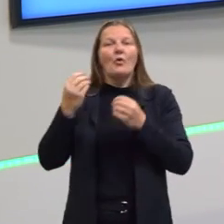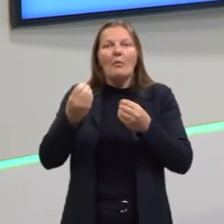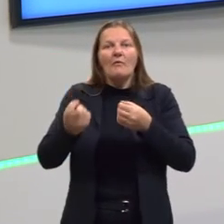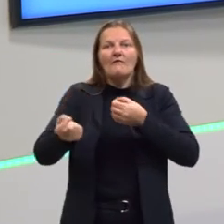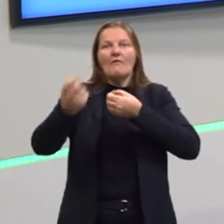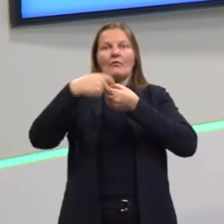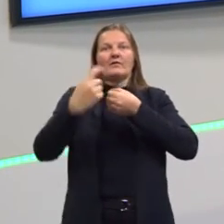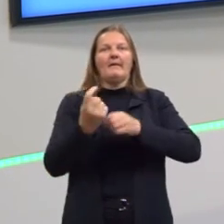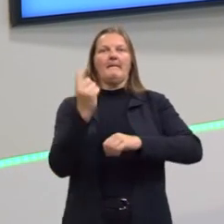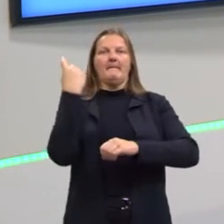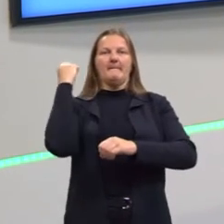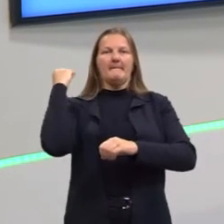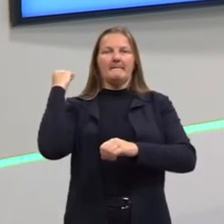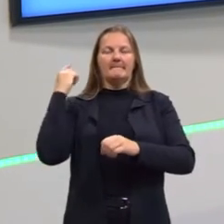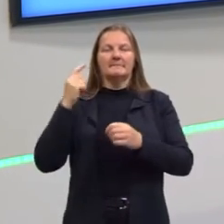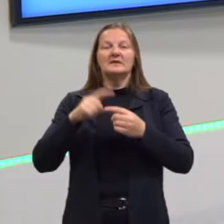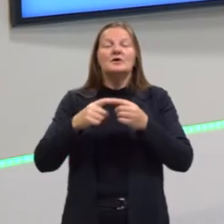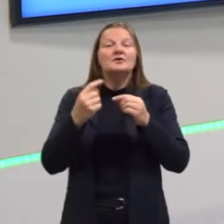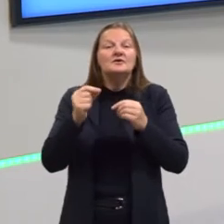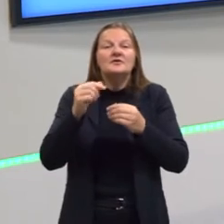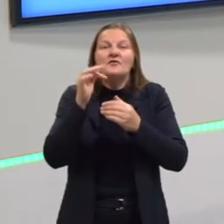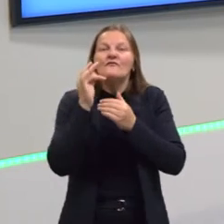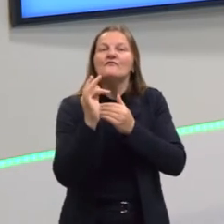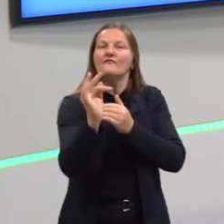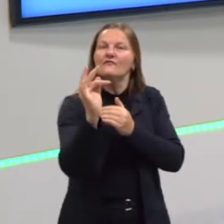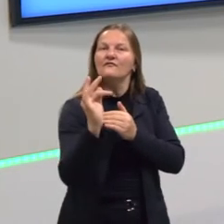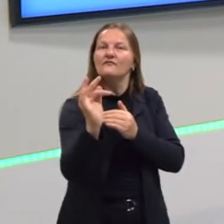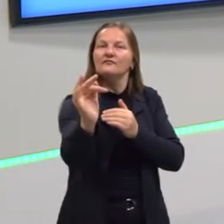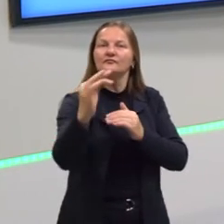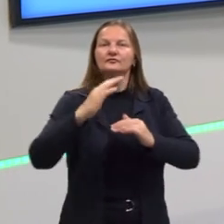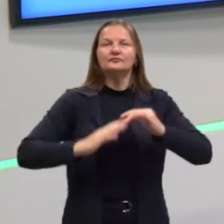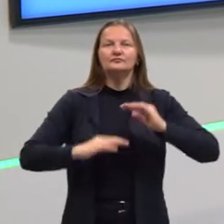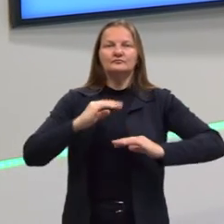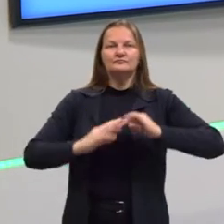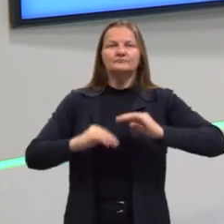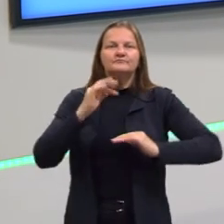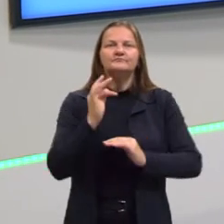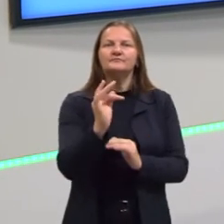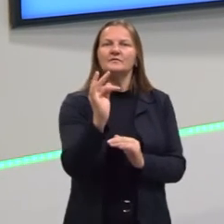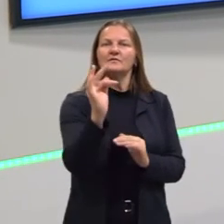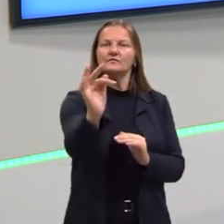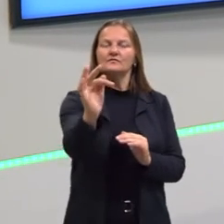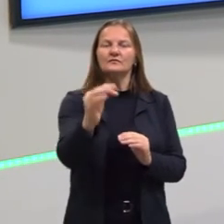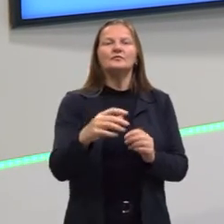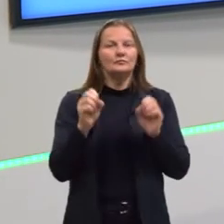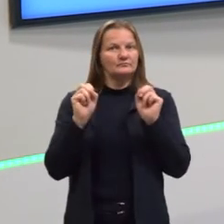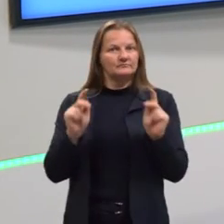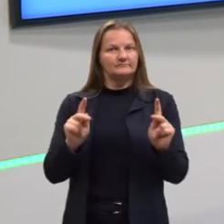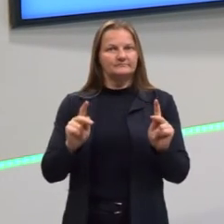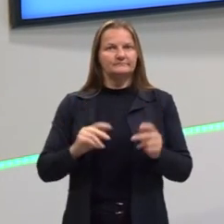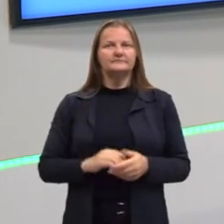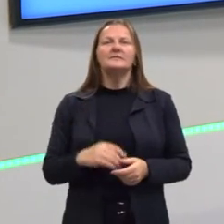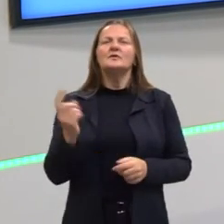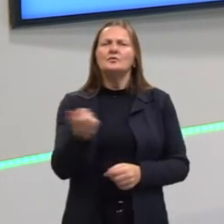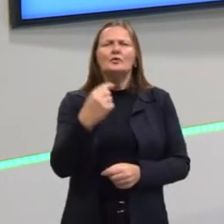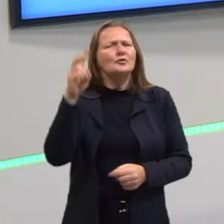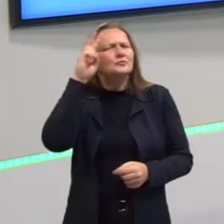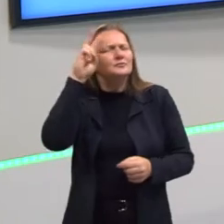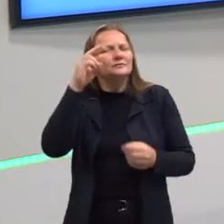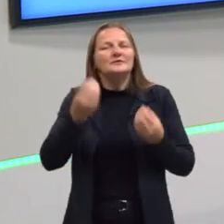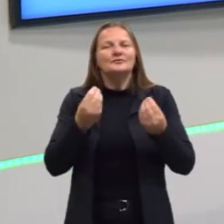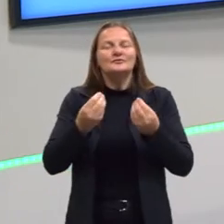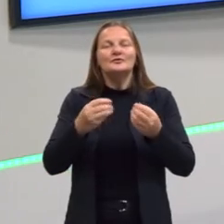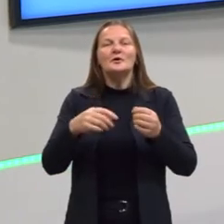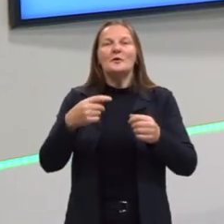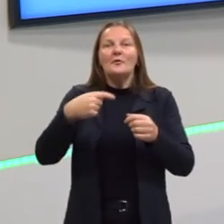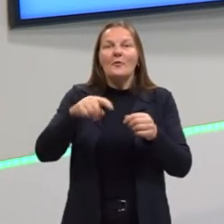voltar porque já foi futuro uma são que vai acontecer certo então nós Relembrando isso